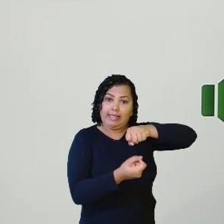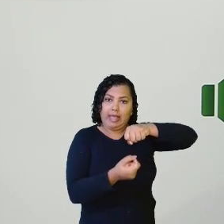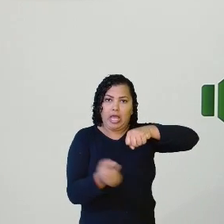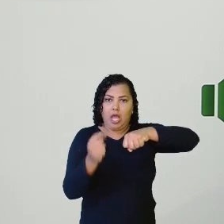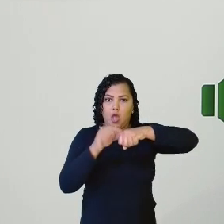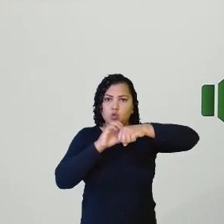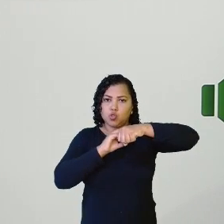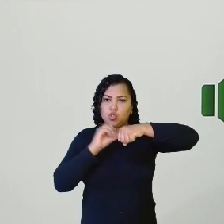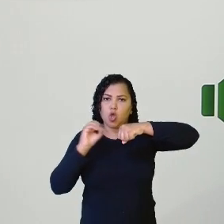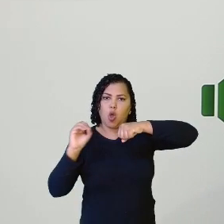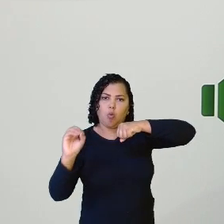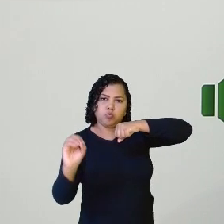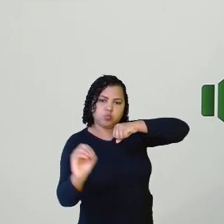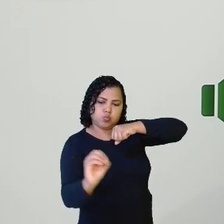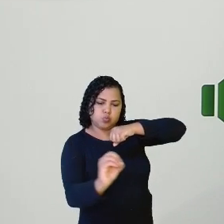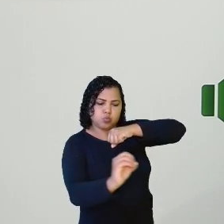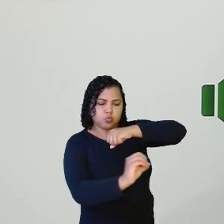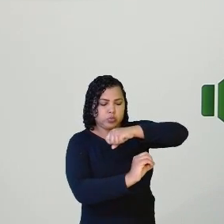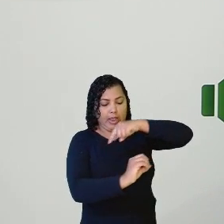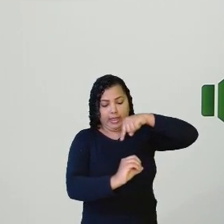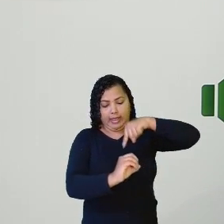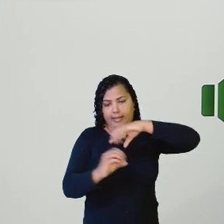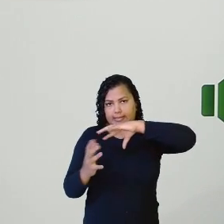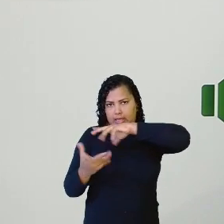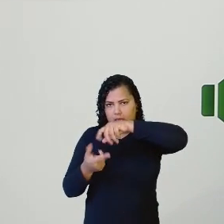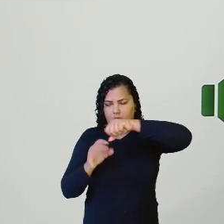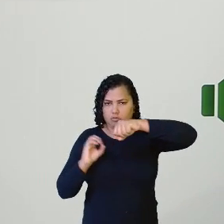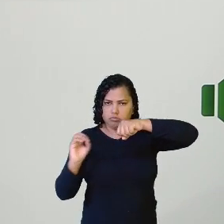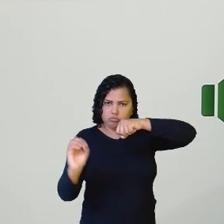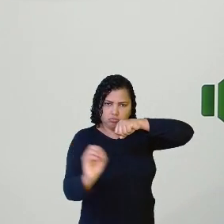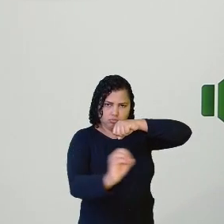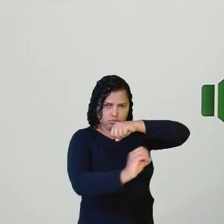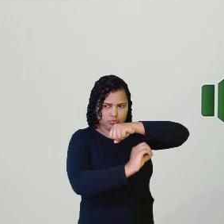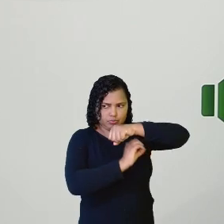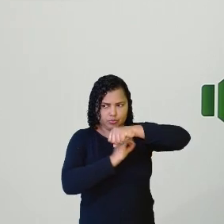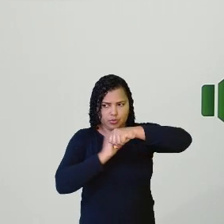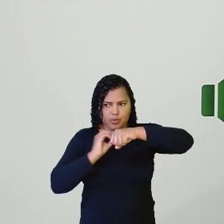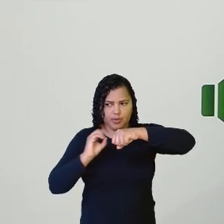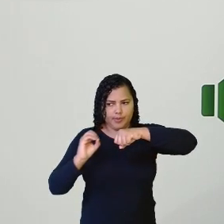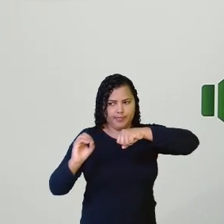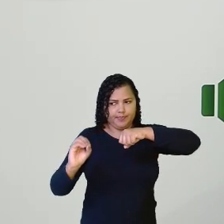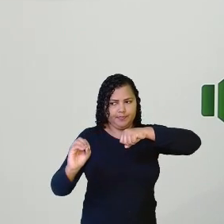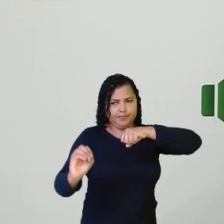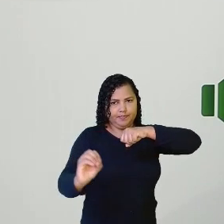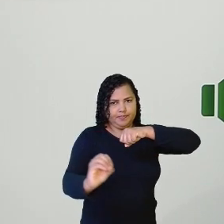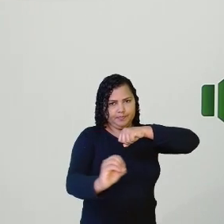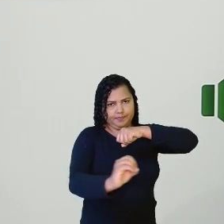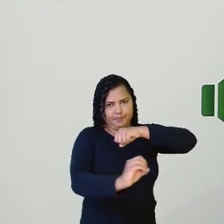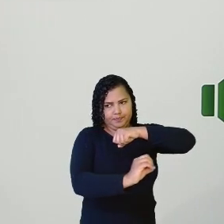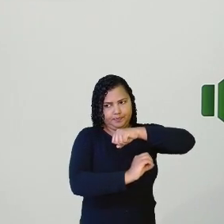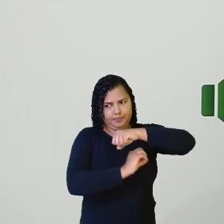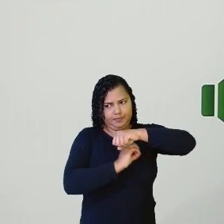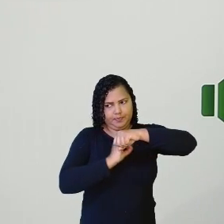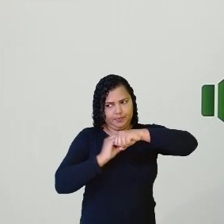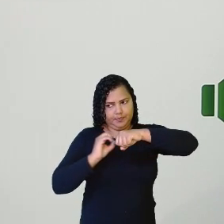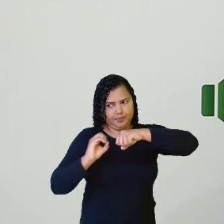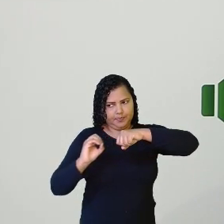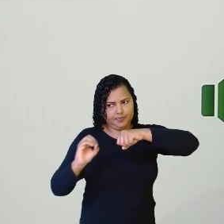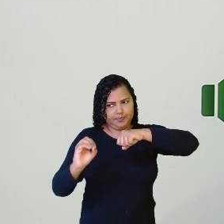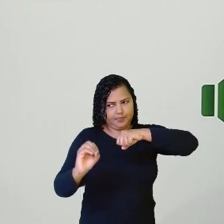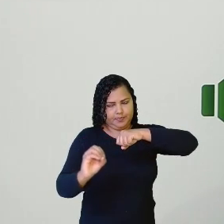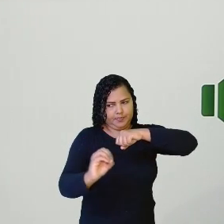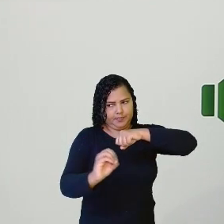ao redor do Sol. Então, enquanto o planeta está fazendo esta volta,